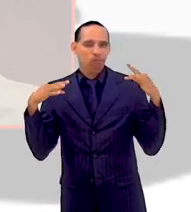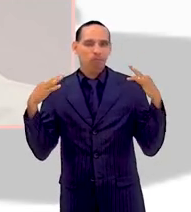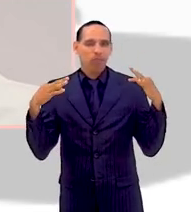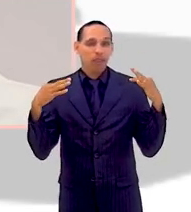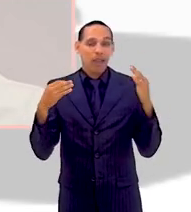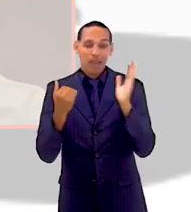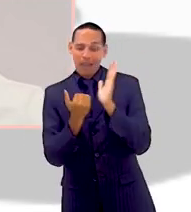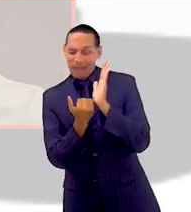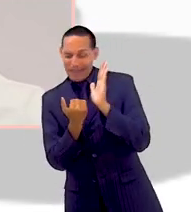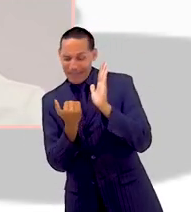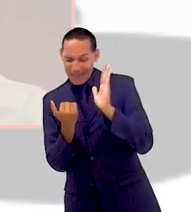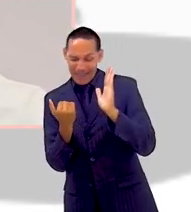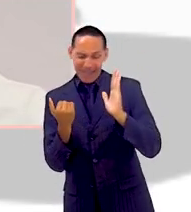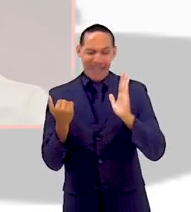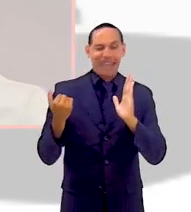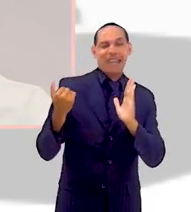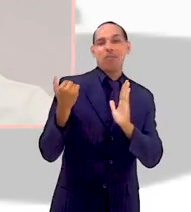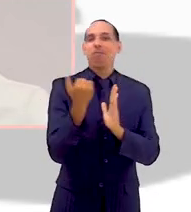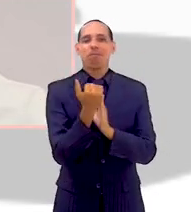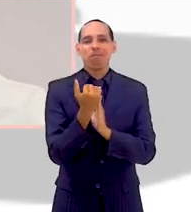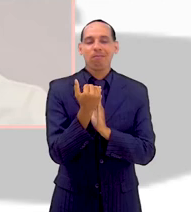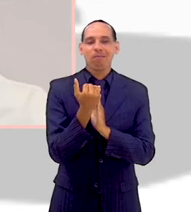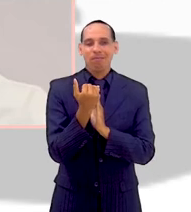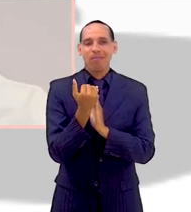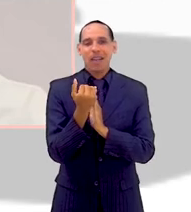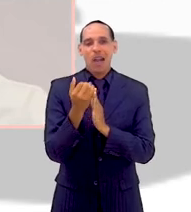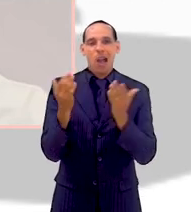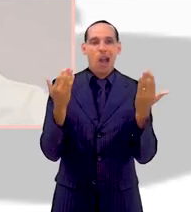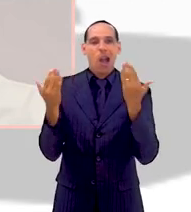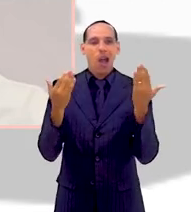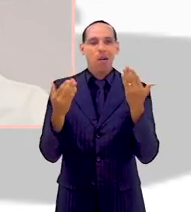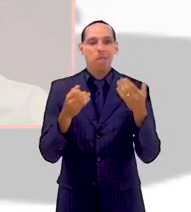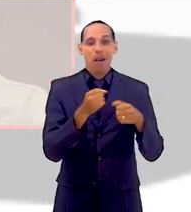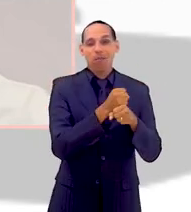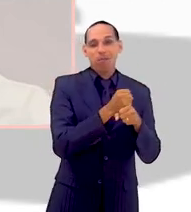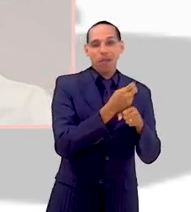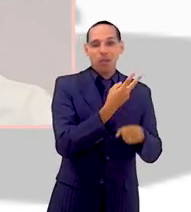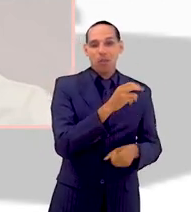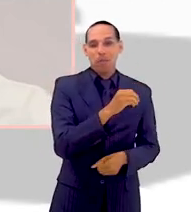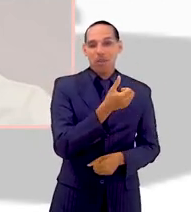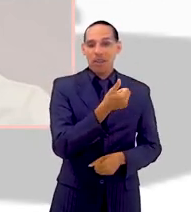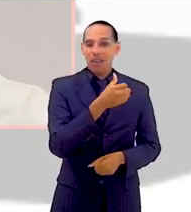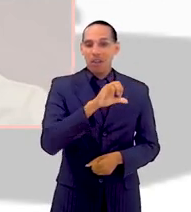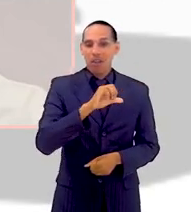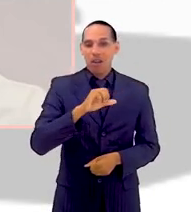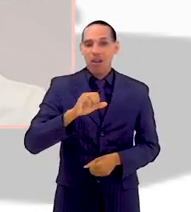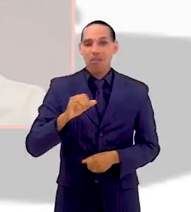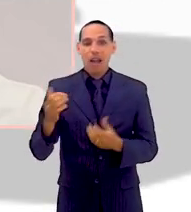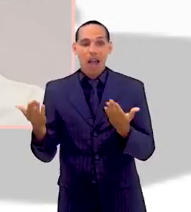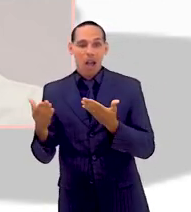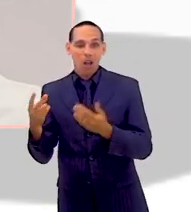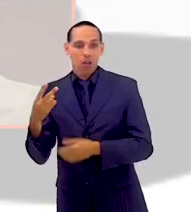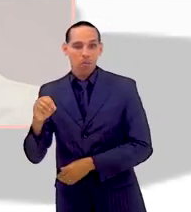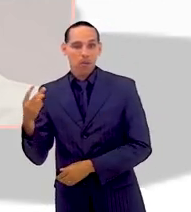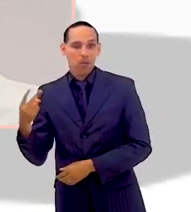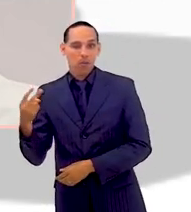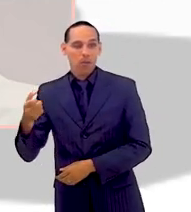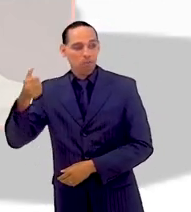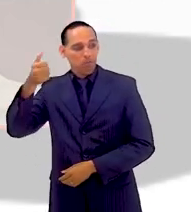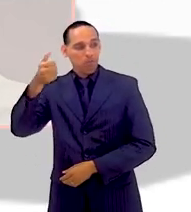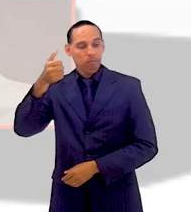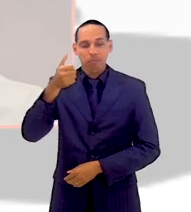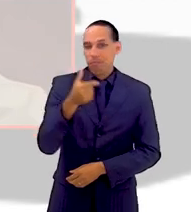demanda exacerbada comparativamente a 2019, que significou e materializou esses números